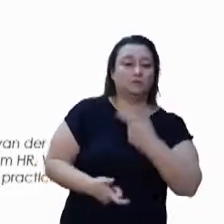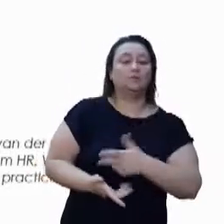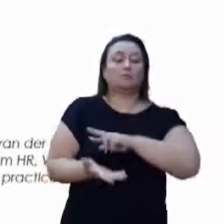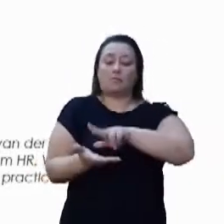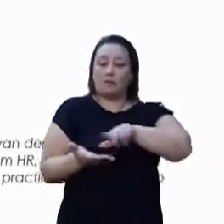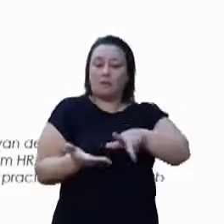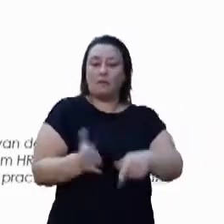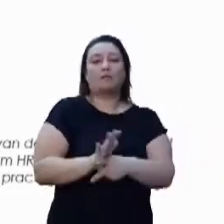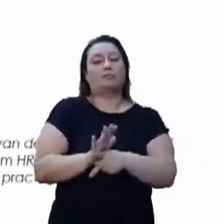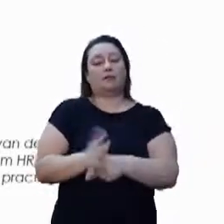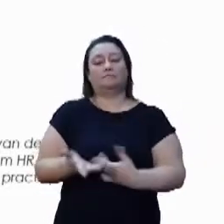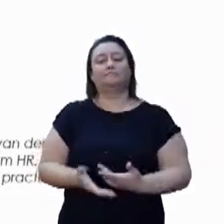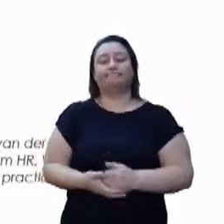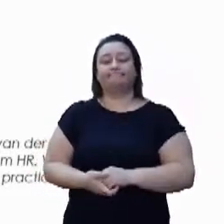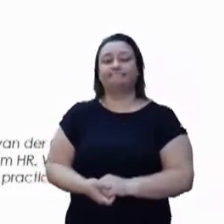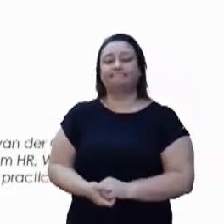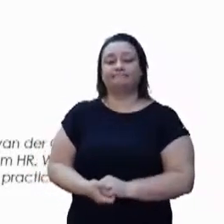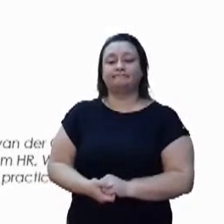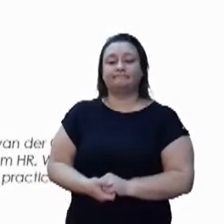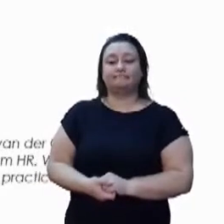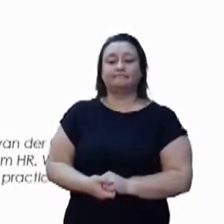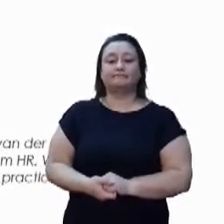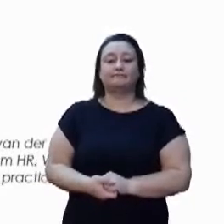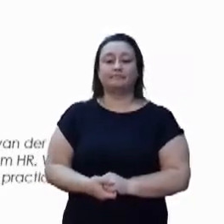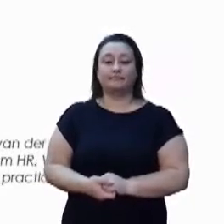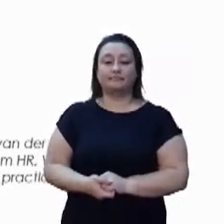Ziclag e até mesmo toxina botulínica.